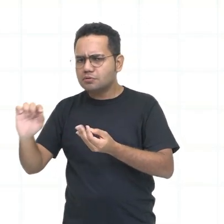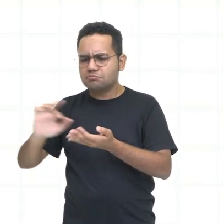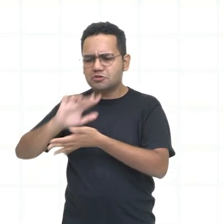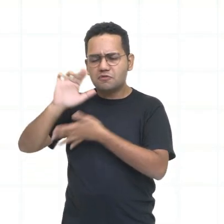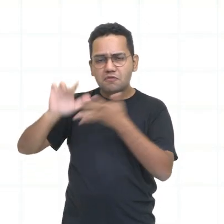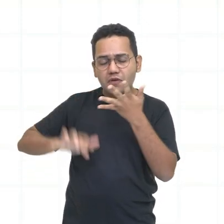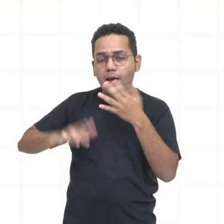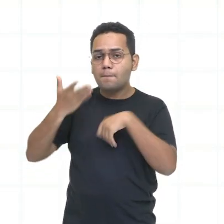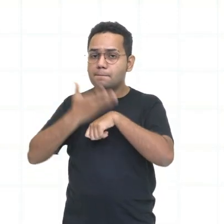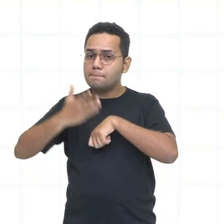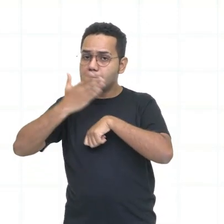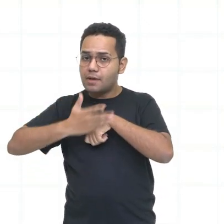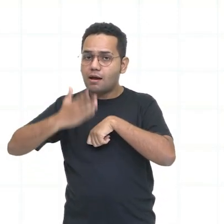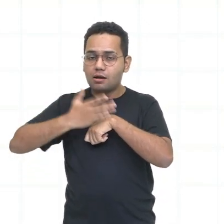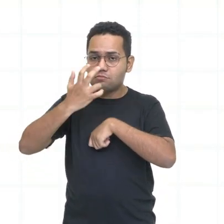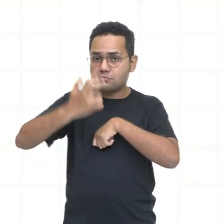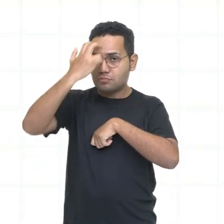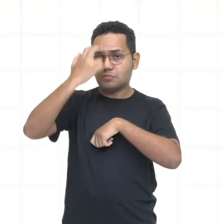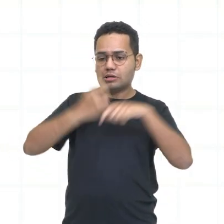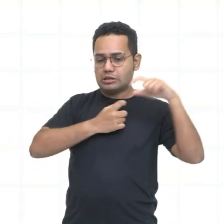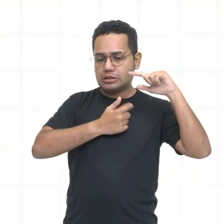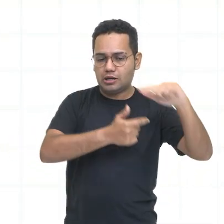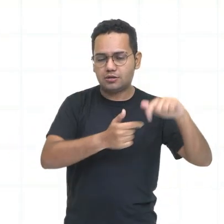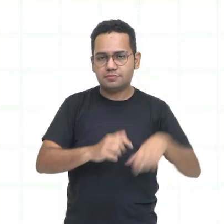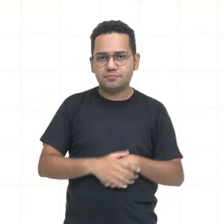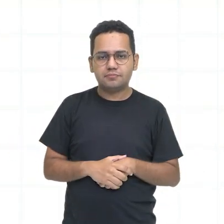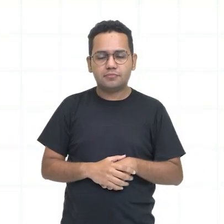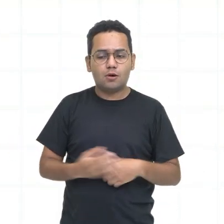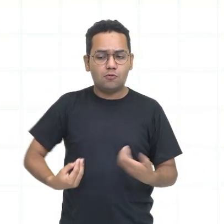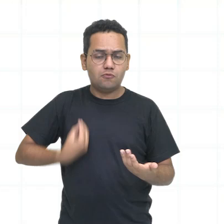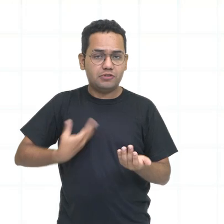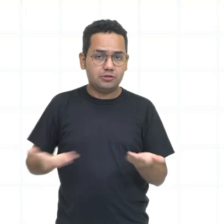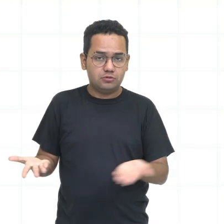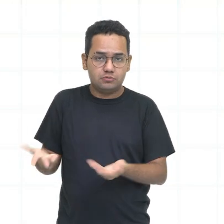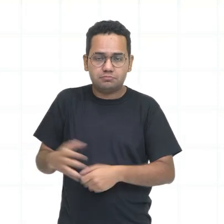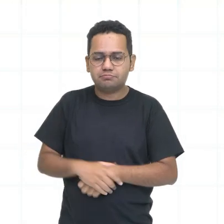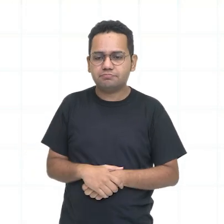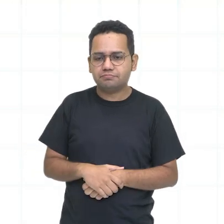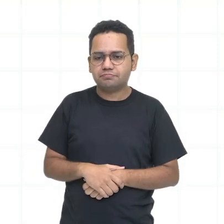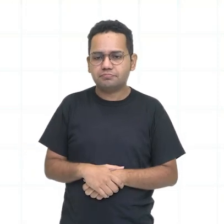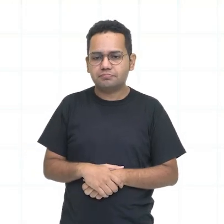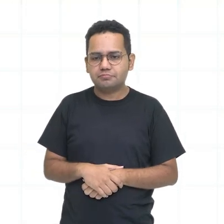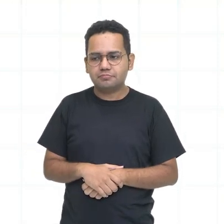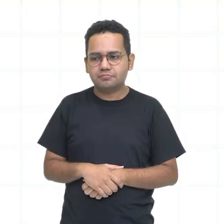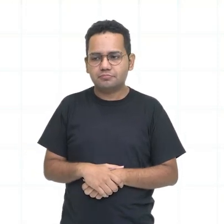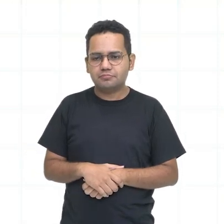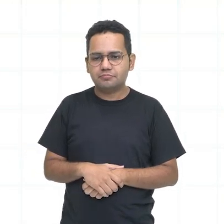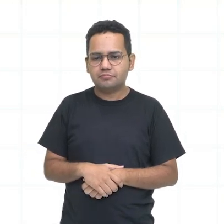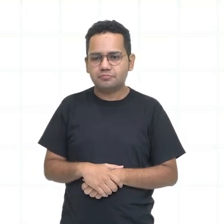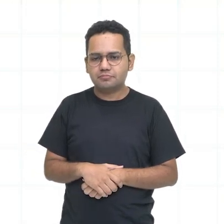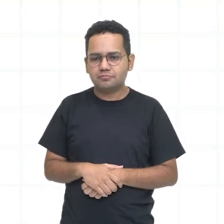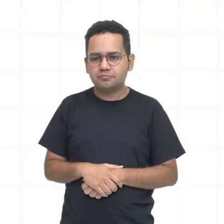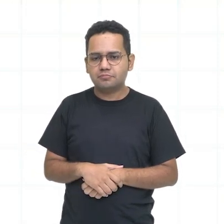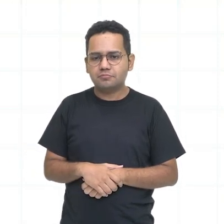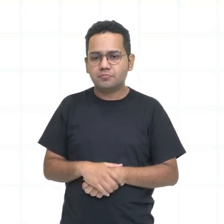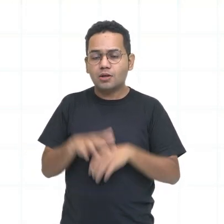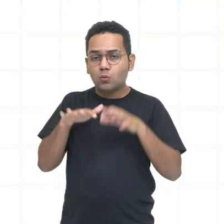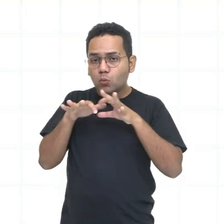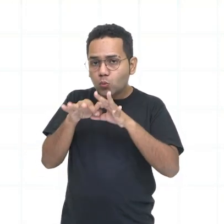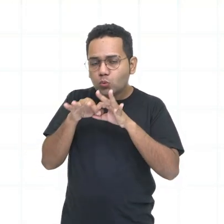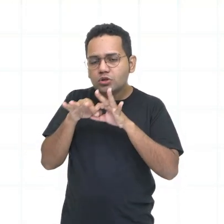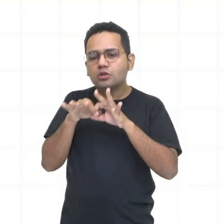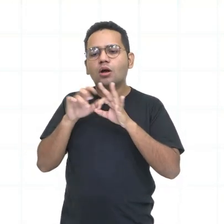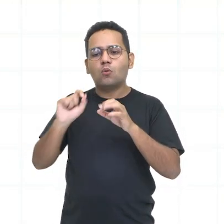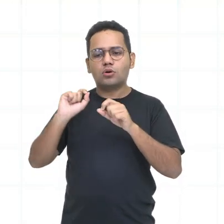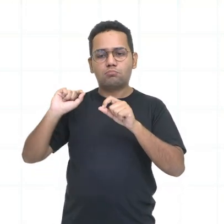culturais tradicionais com modernos, estilos de vida modernos, ou integrando aspectos de uma